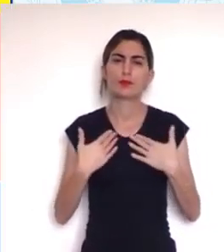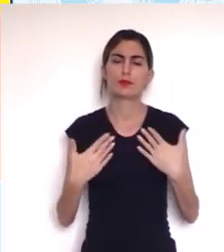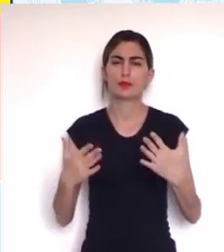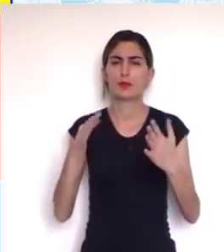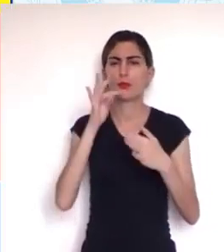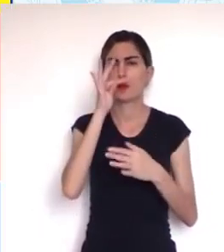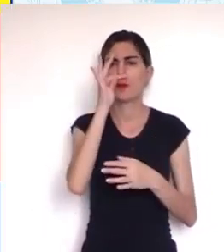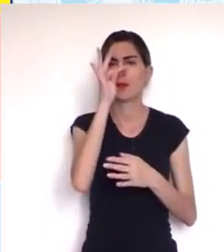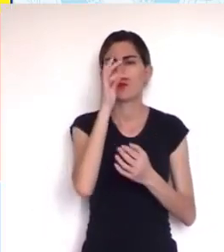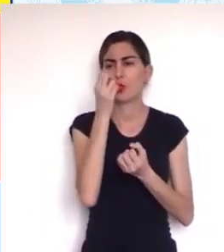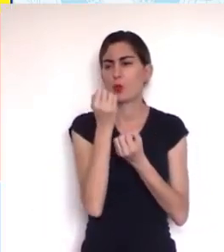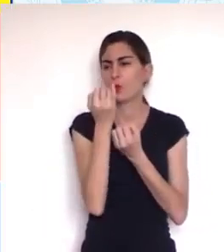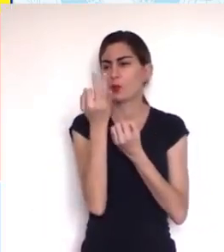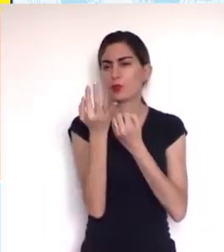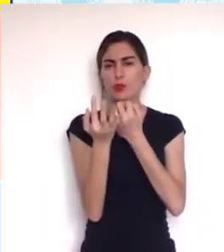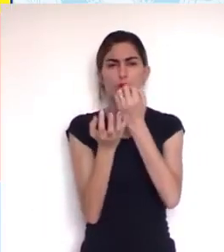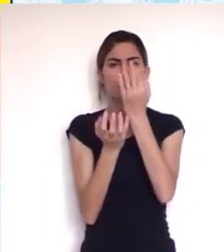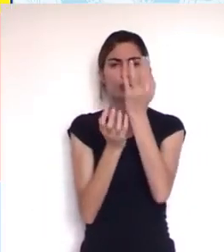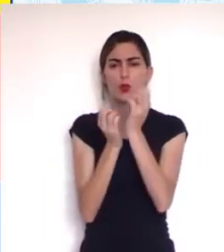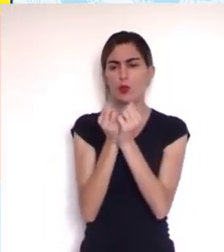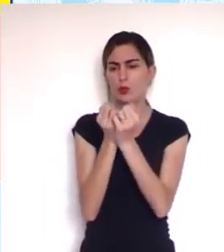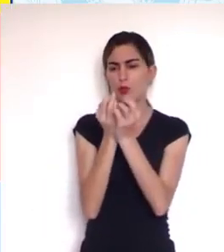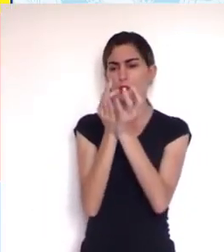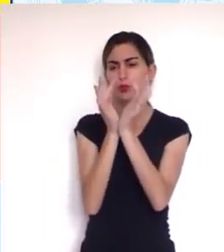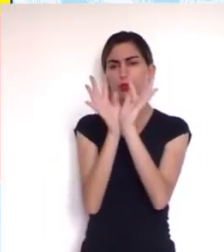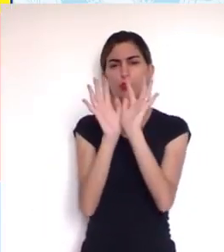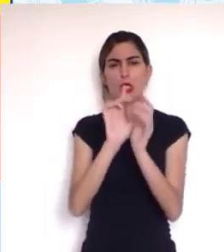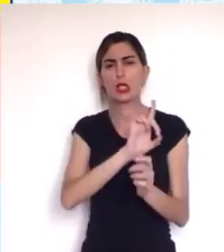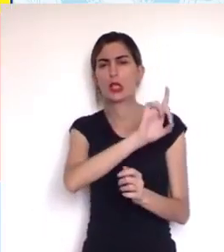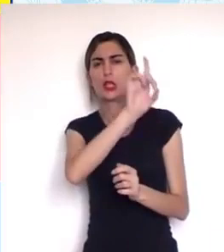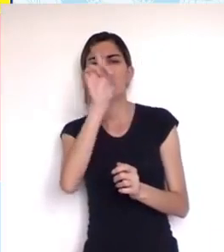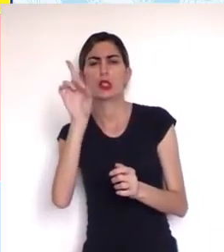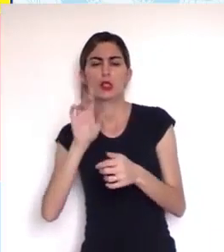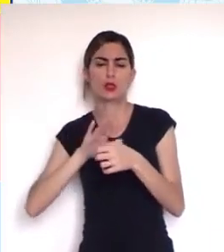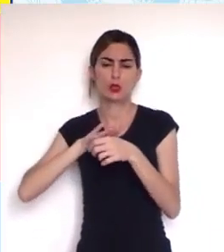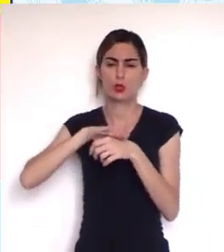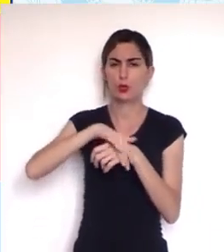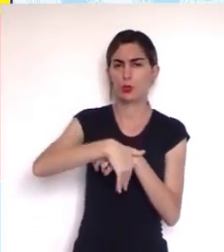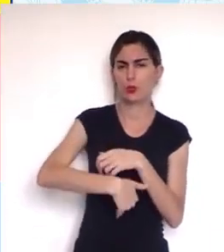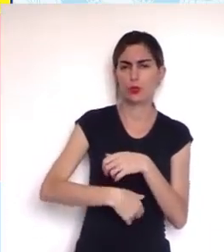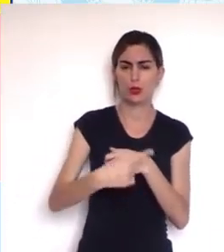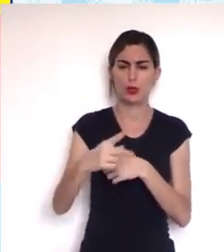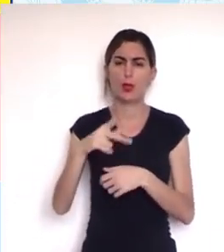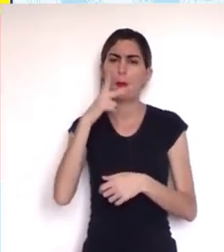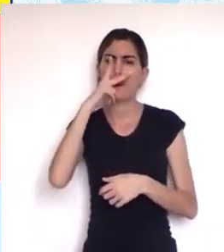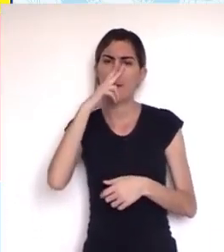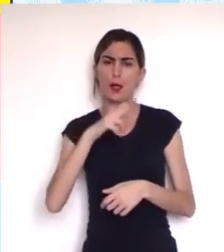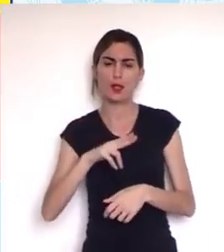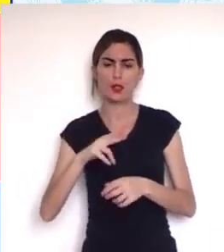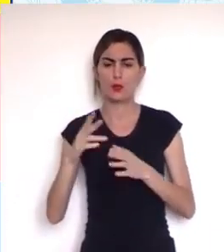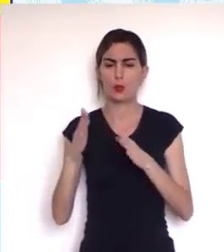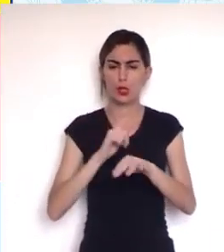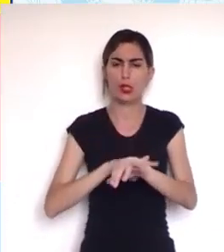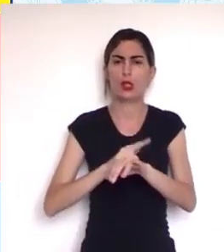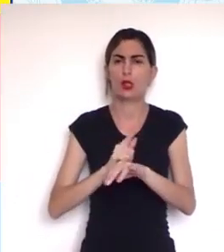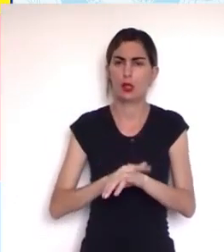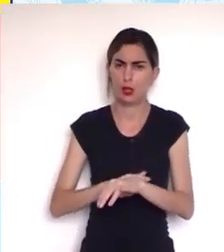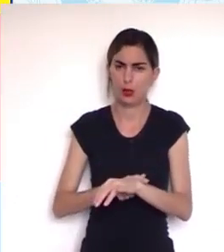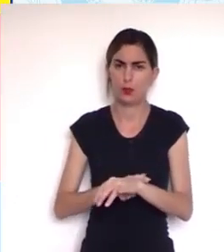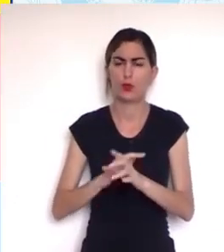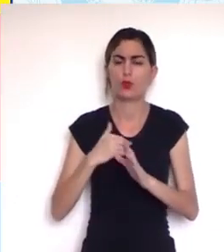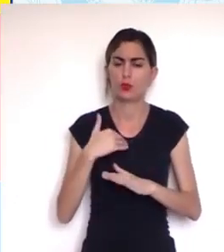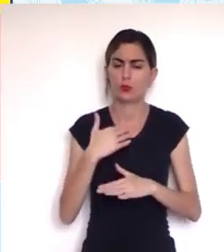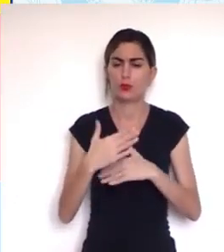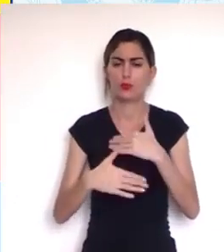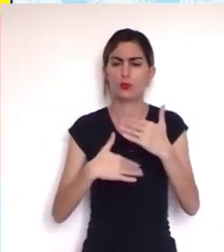As flores irão florescer, os dias e as noites eles vão ter a mesma duração